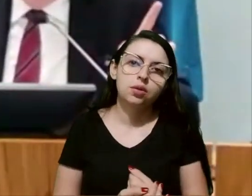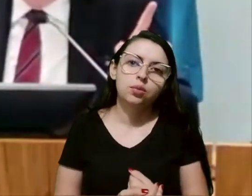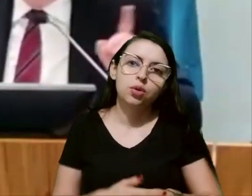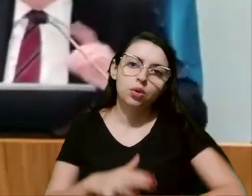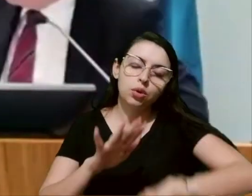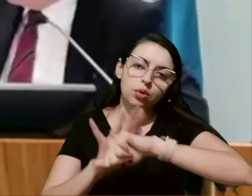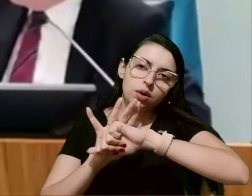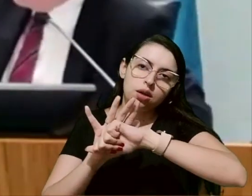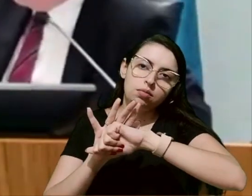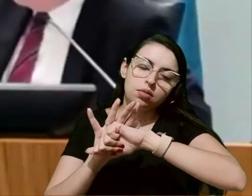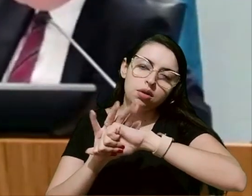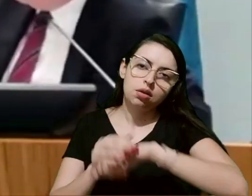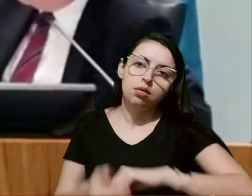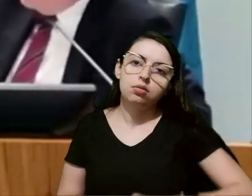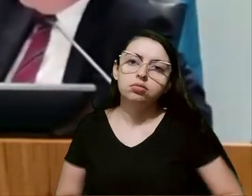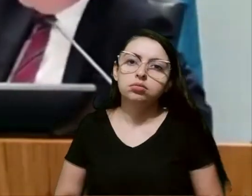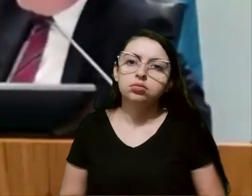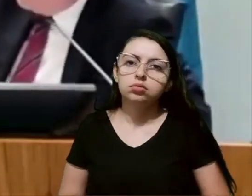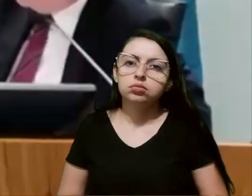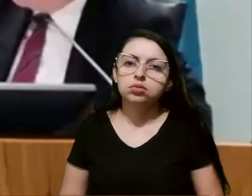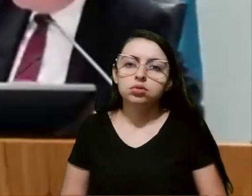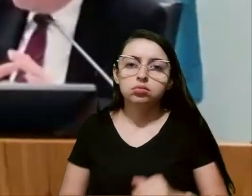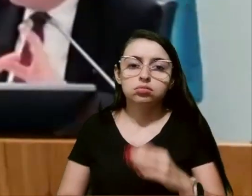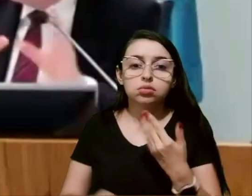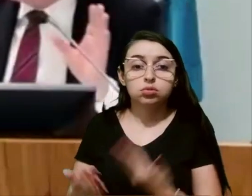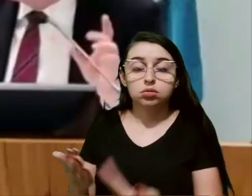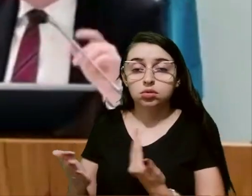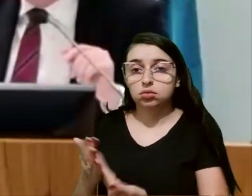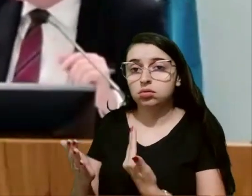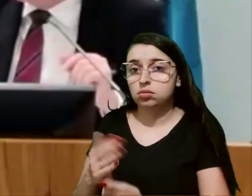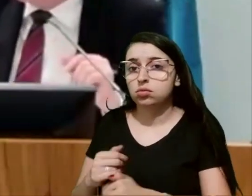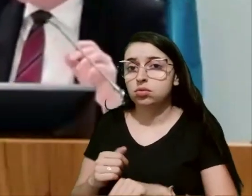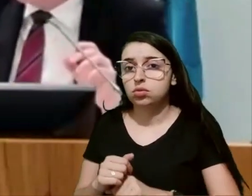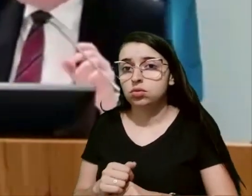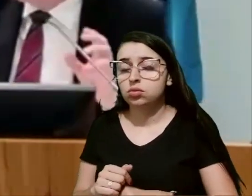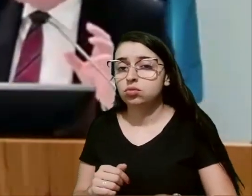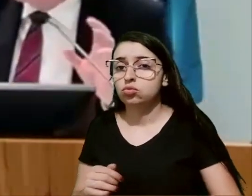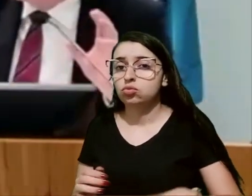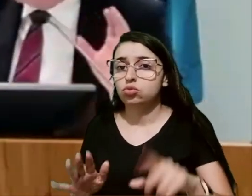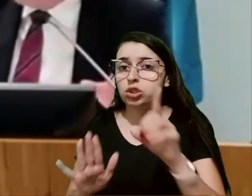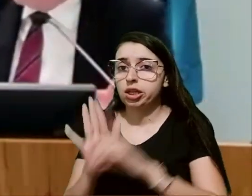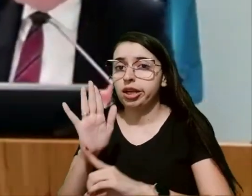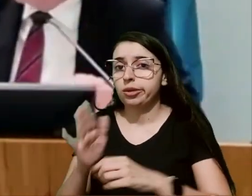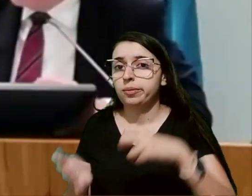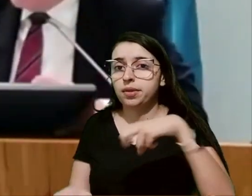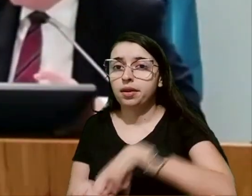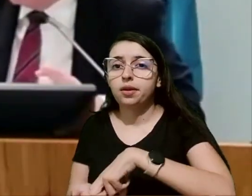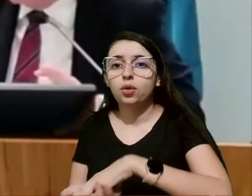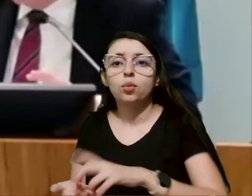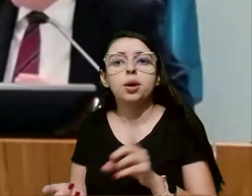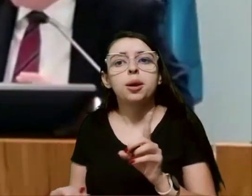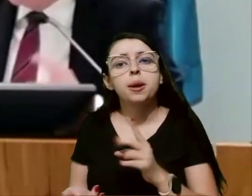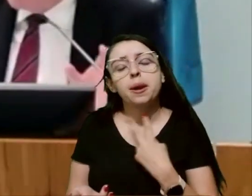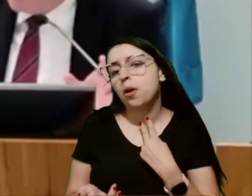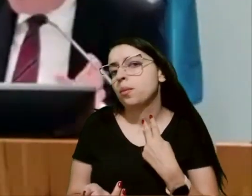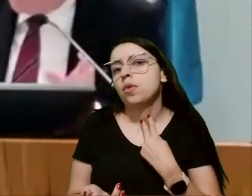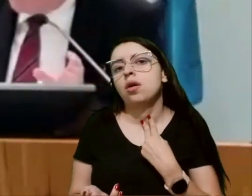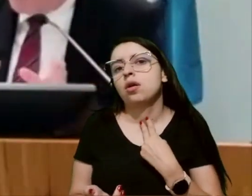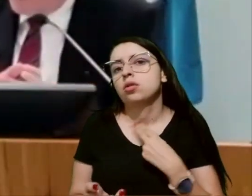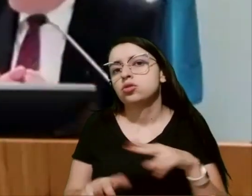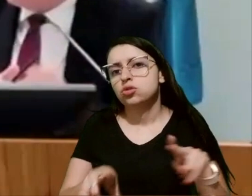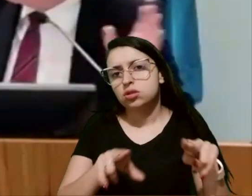criminal, isso que talvez aí até fique uma proposição, que os estudos no que toca direito penal não podem